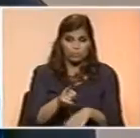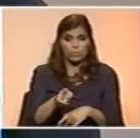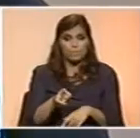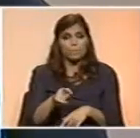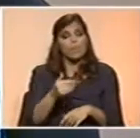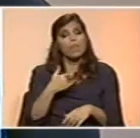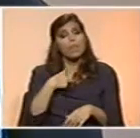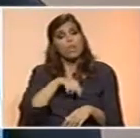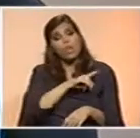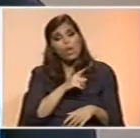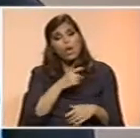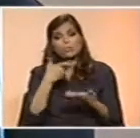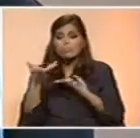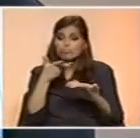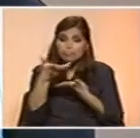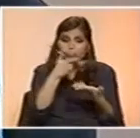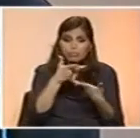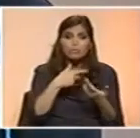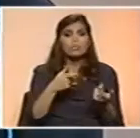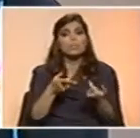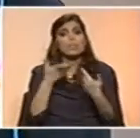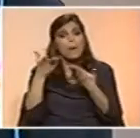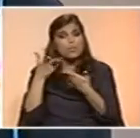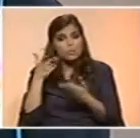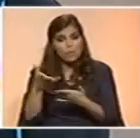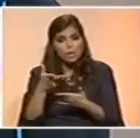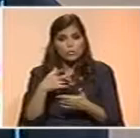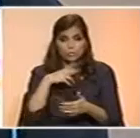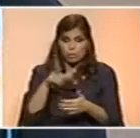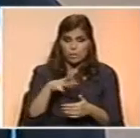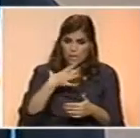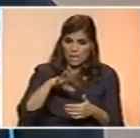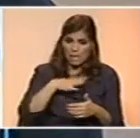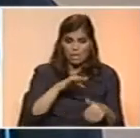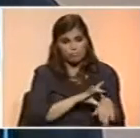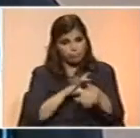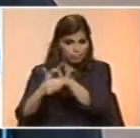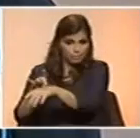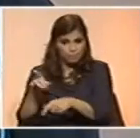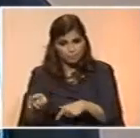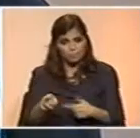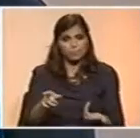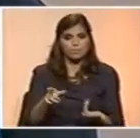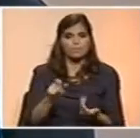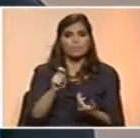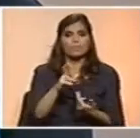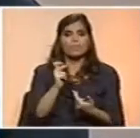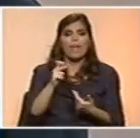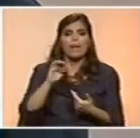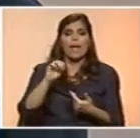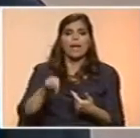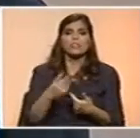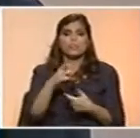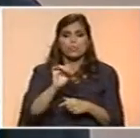pessoas se inscreverem, de esclarecimento, para dar ajuda a esses aos portugueses que querem ser os buddies do Erasmus, e então depois fazemos a